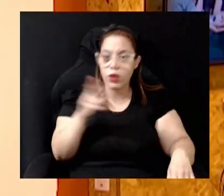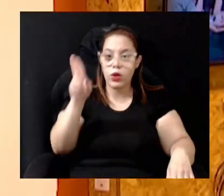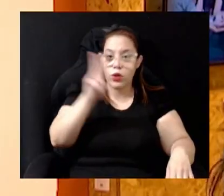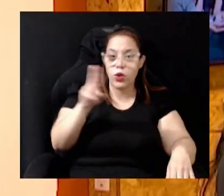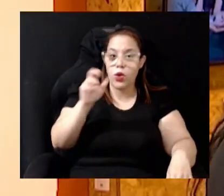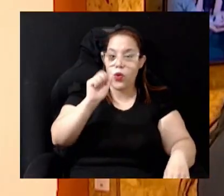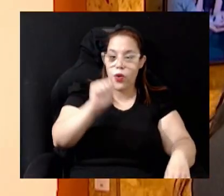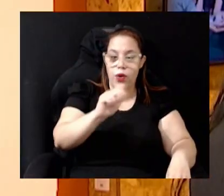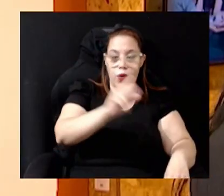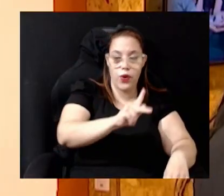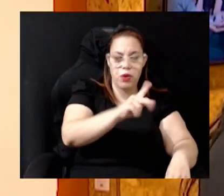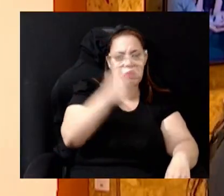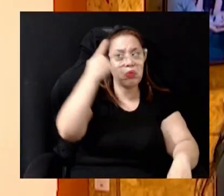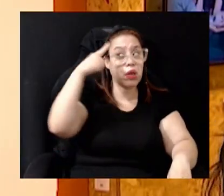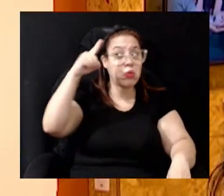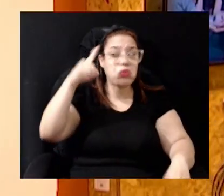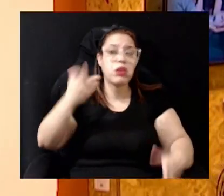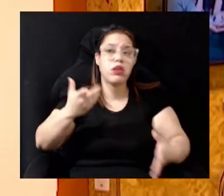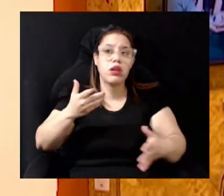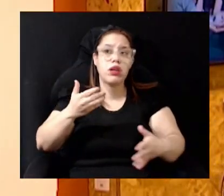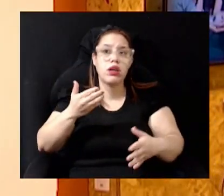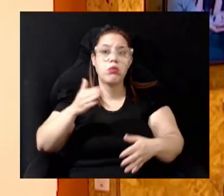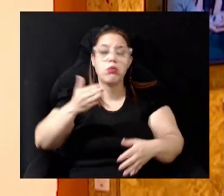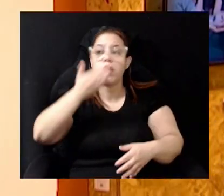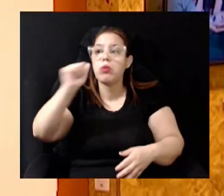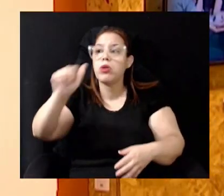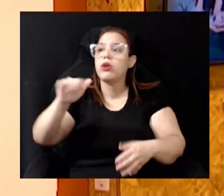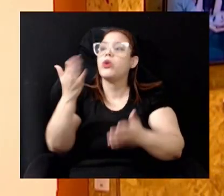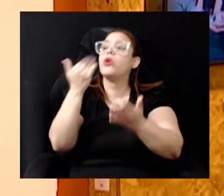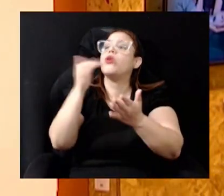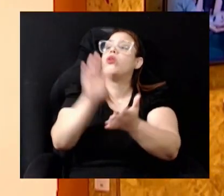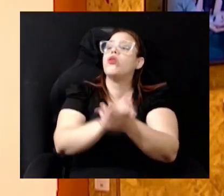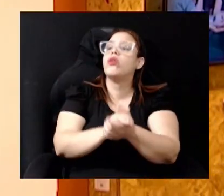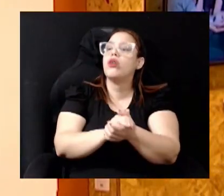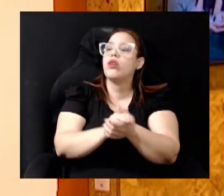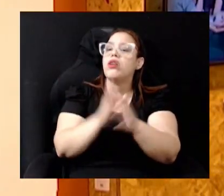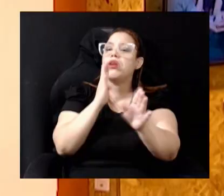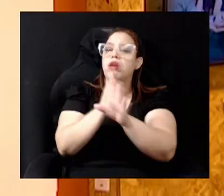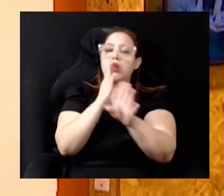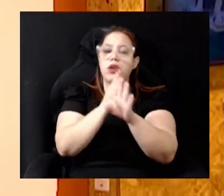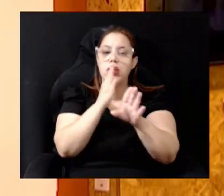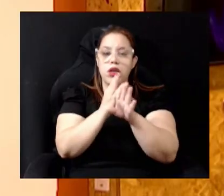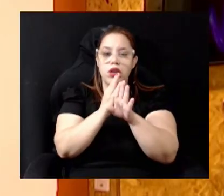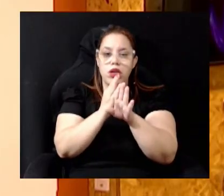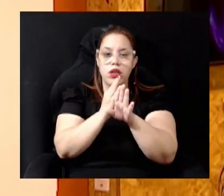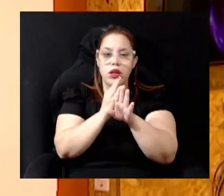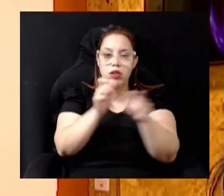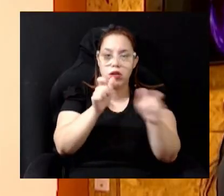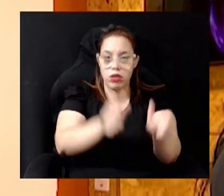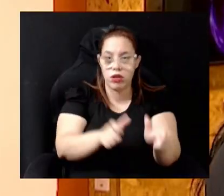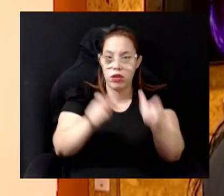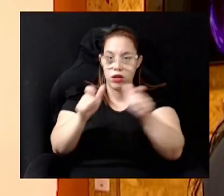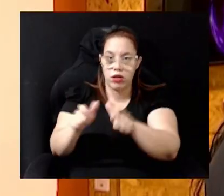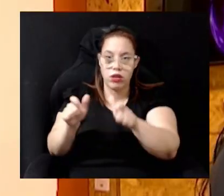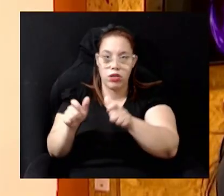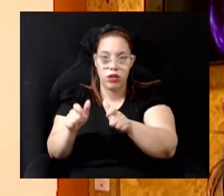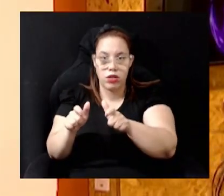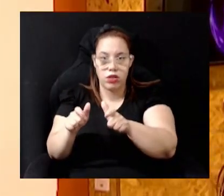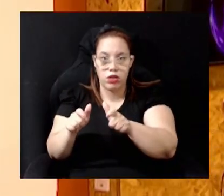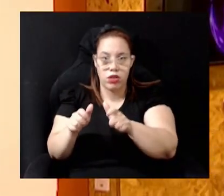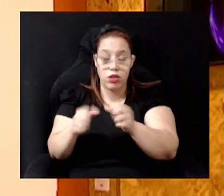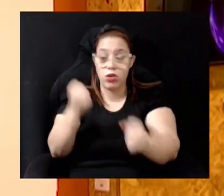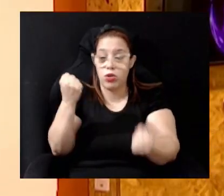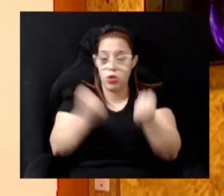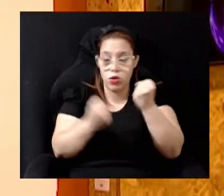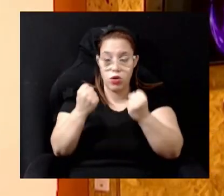dia a dia, né, para pedir comida, para encontrar os locais de se direcionar no trânsito. E vocês